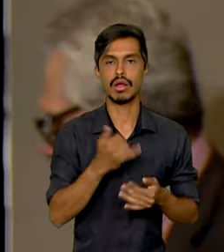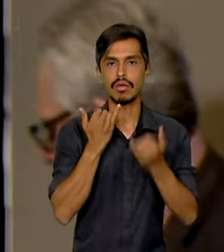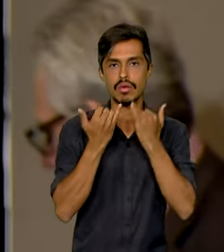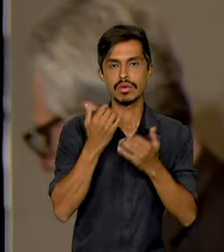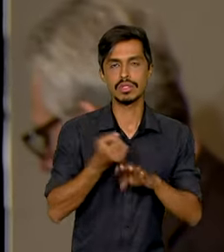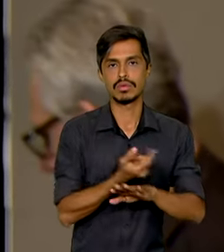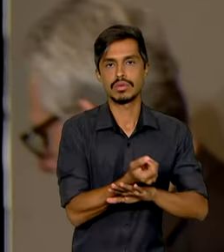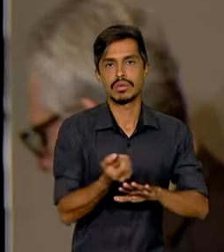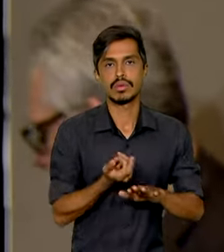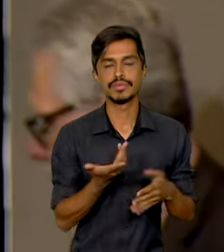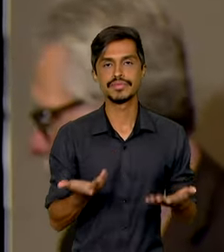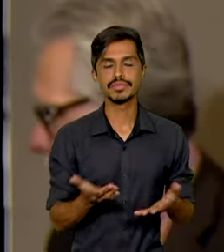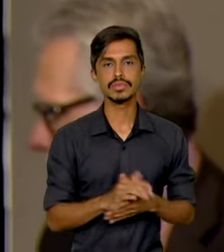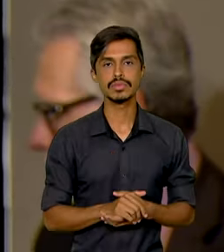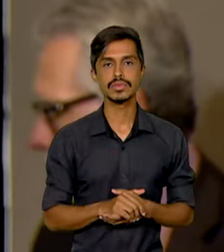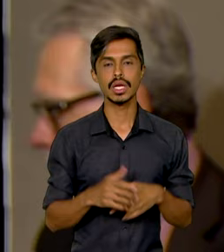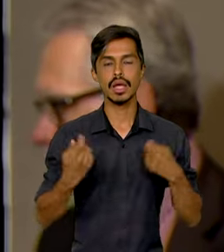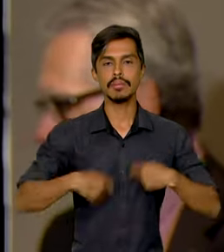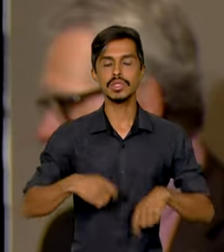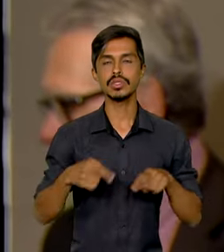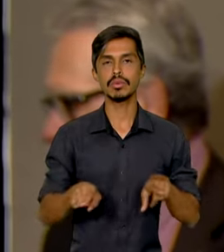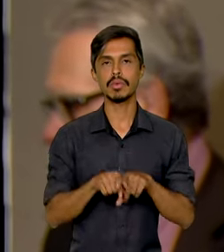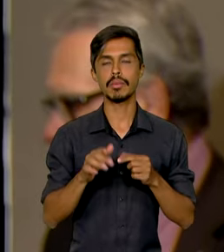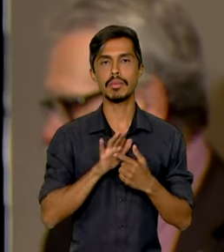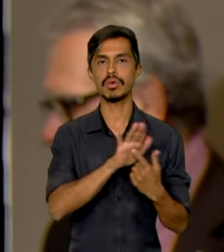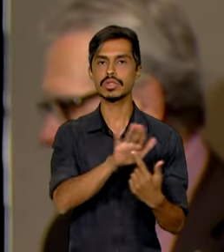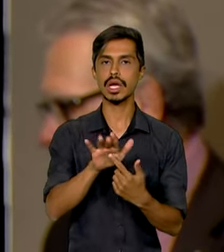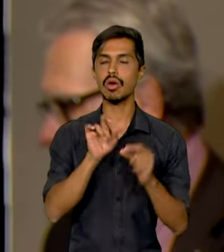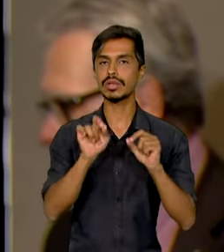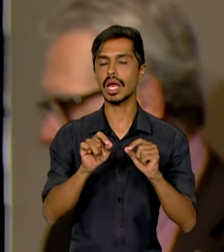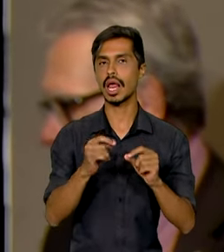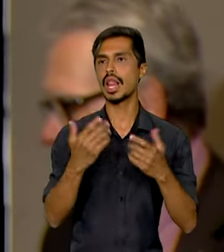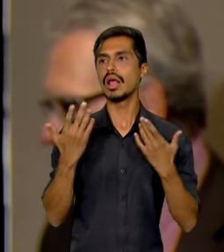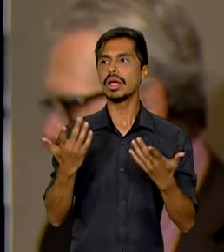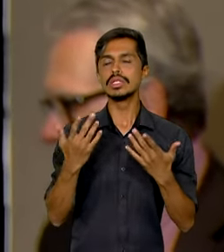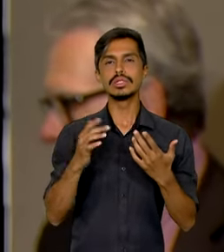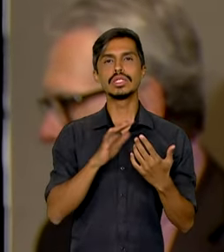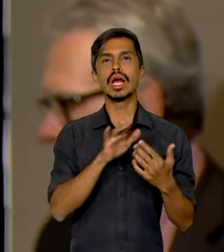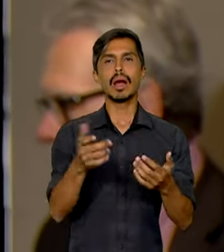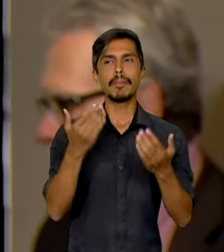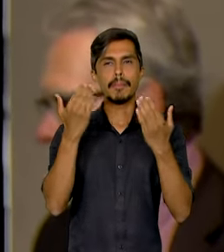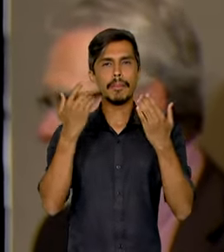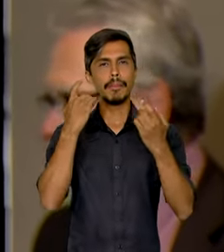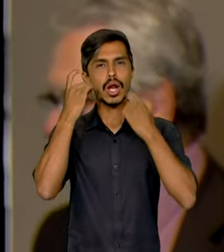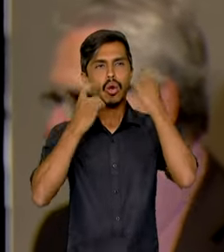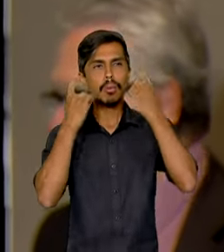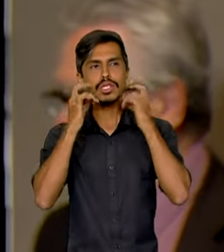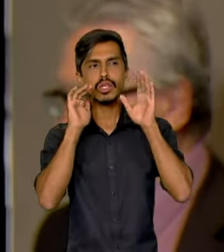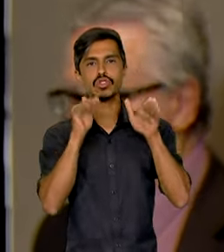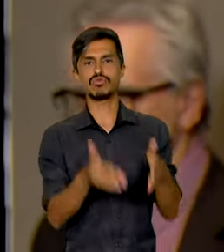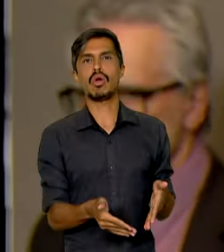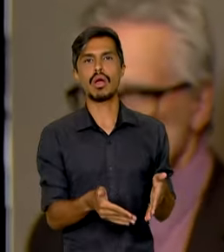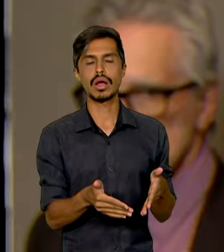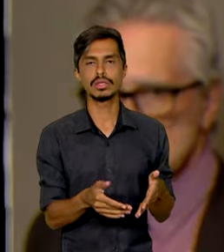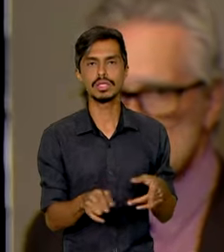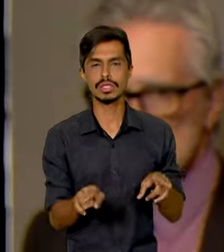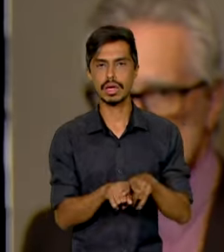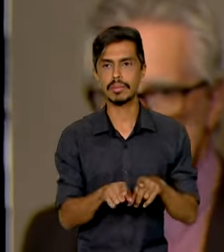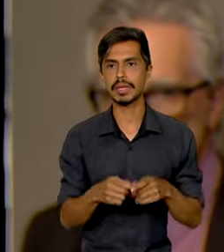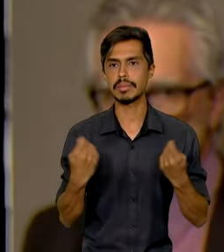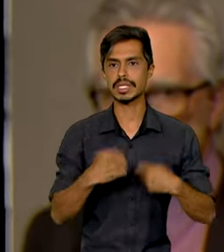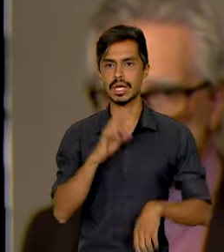de saúde, é preciso ressaltar, levanta preocupações específicas e demanda